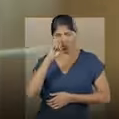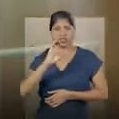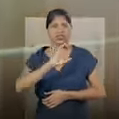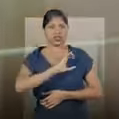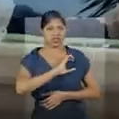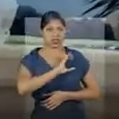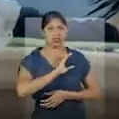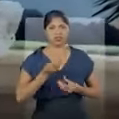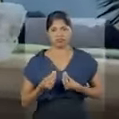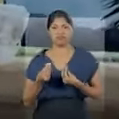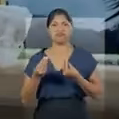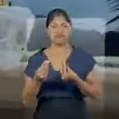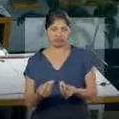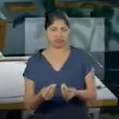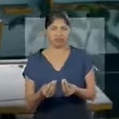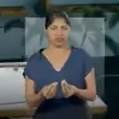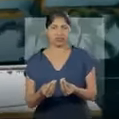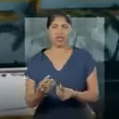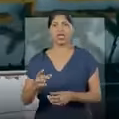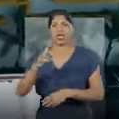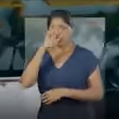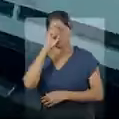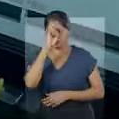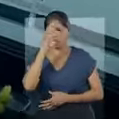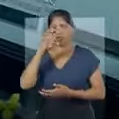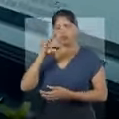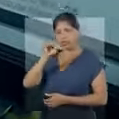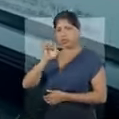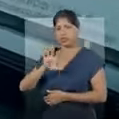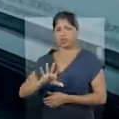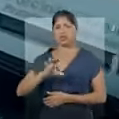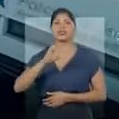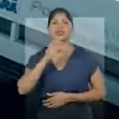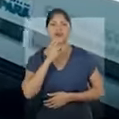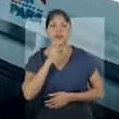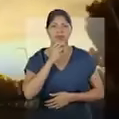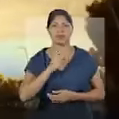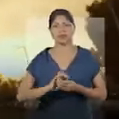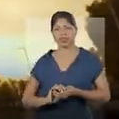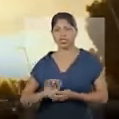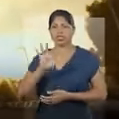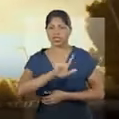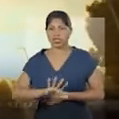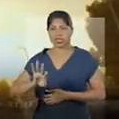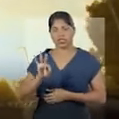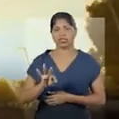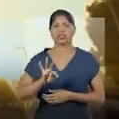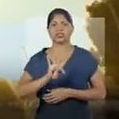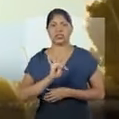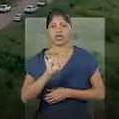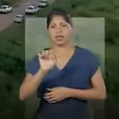Castanhal, para toda aquela região, o Hospital Regional do Caetés, em Capanema, a região do Tapajós,